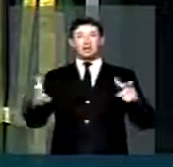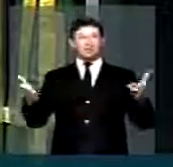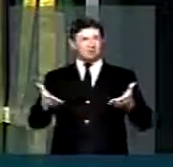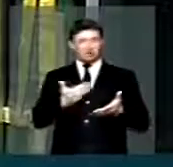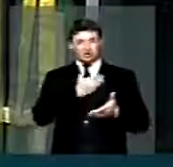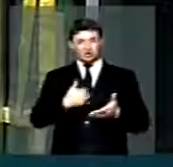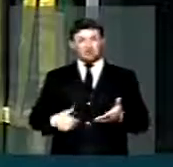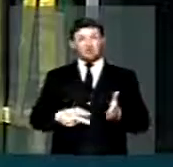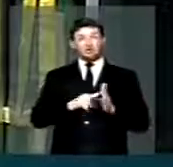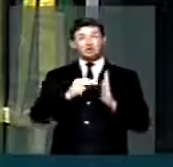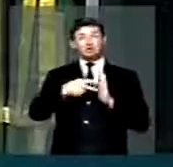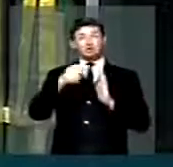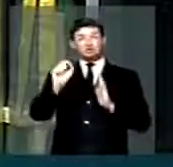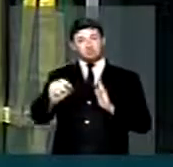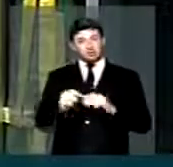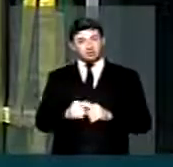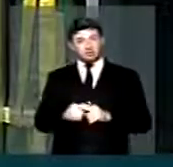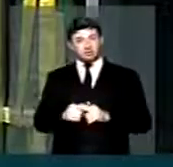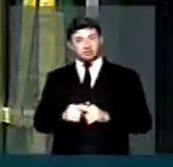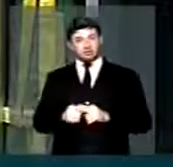governo representa, né,